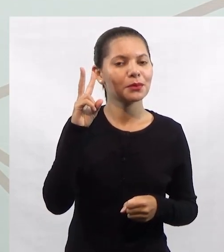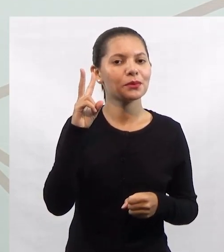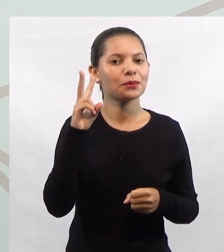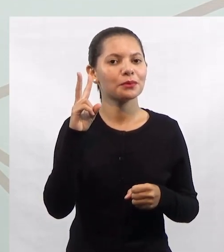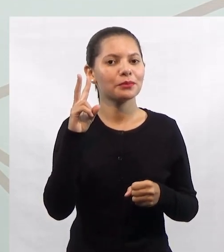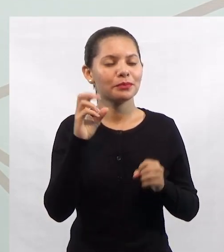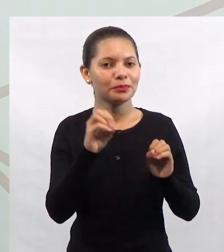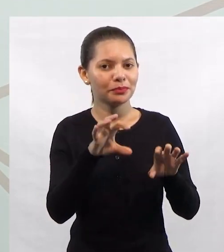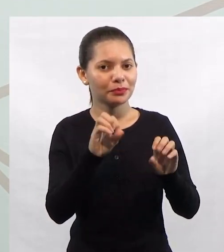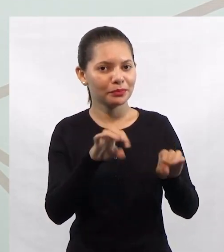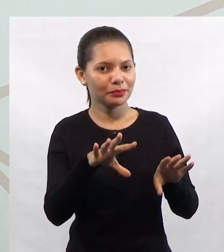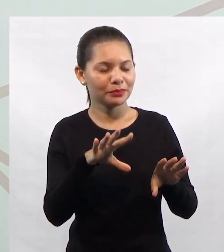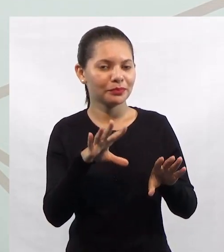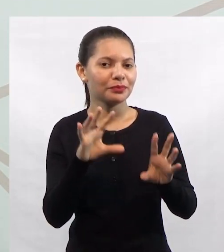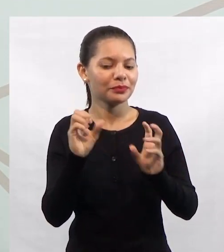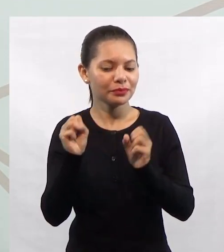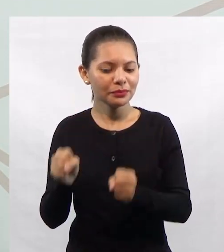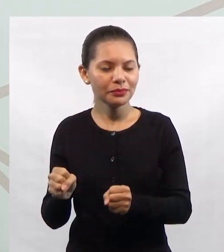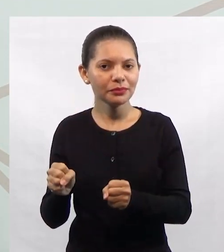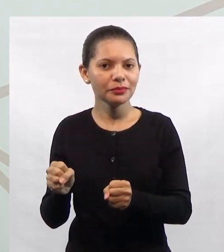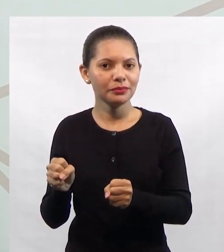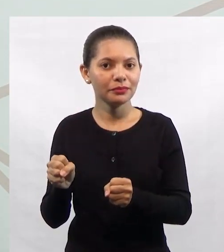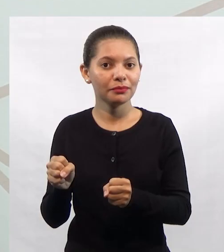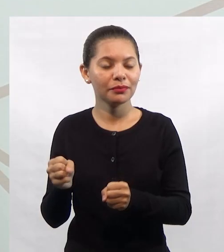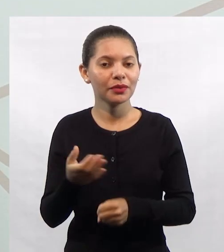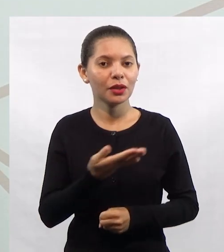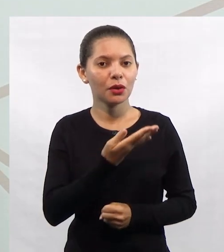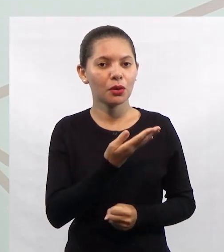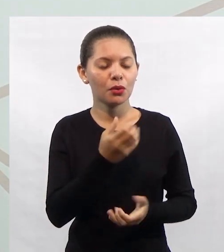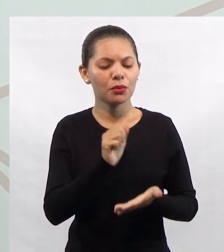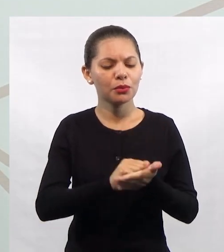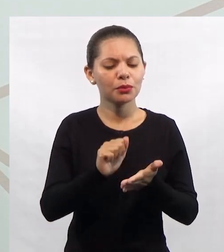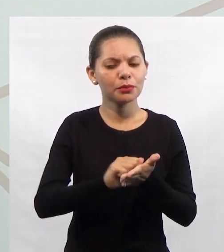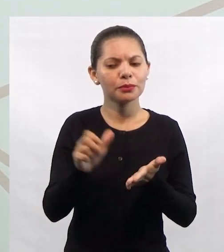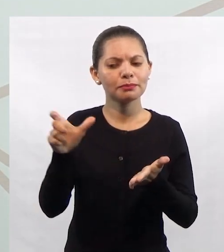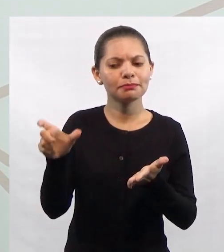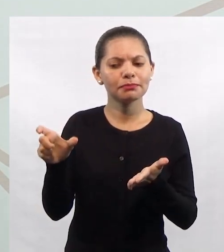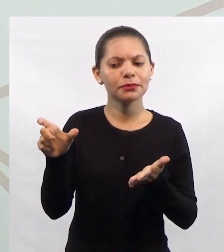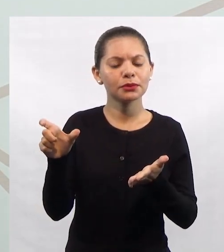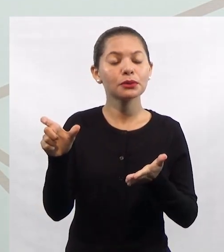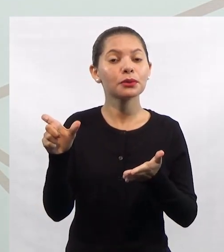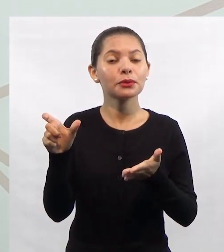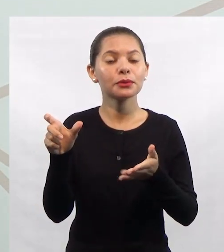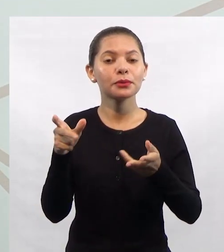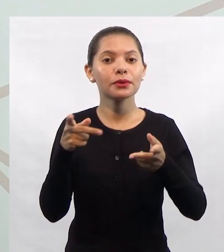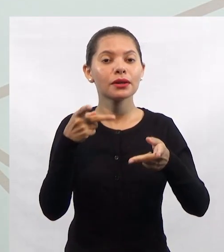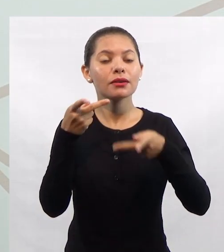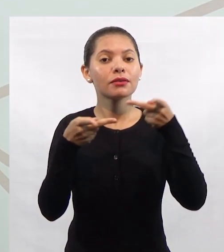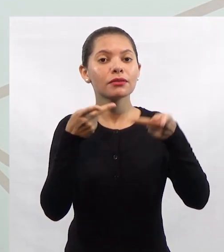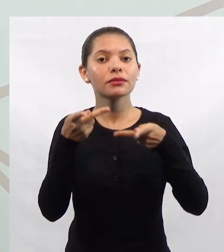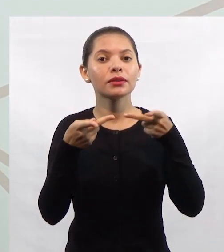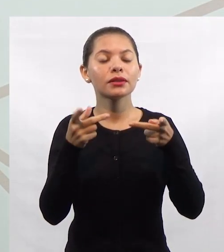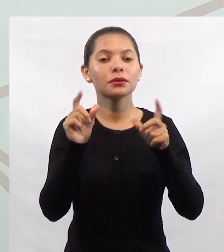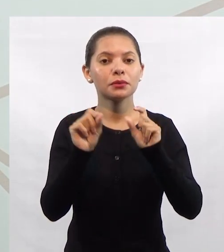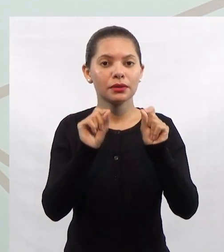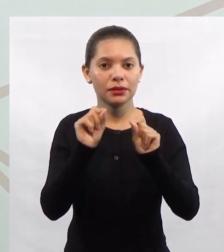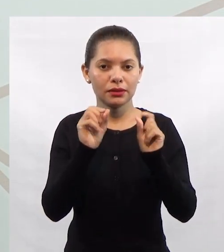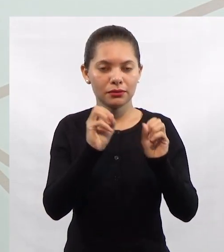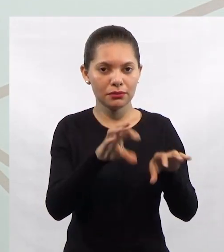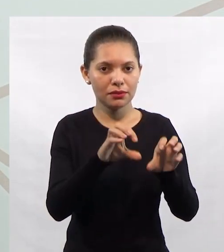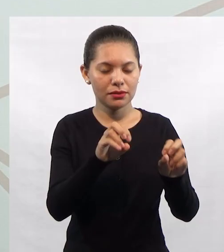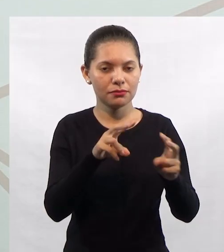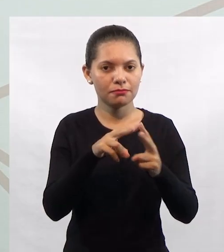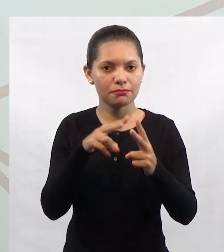exercício do poder. O Vitor Paro, ele vai dizer aqui que a